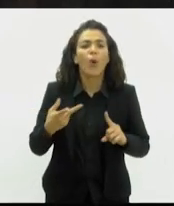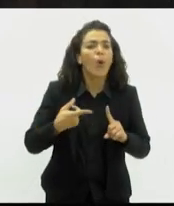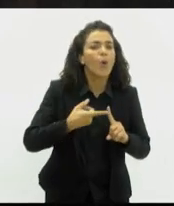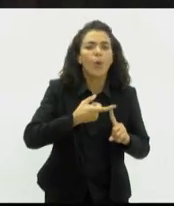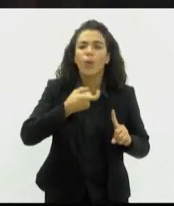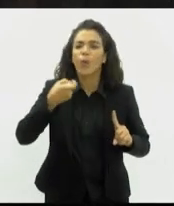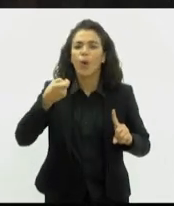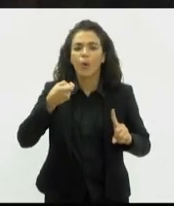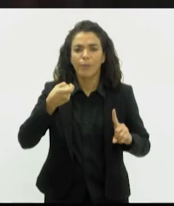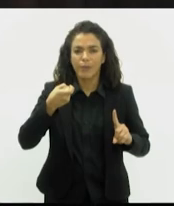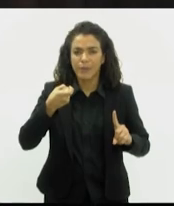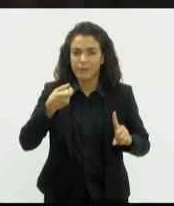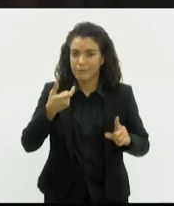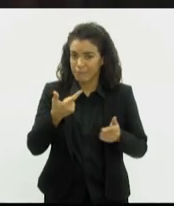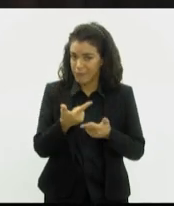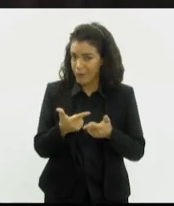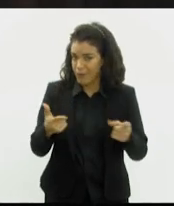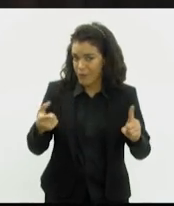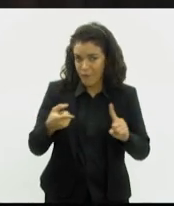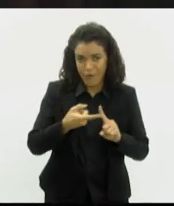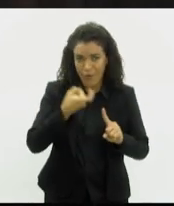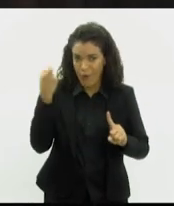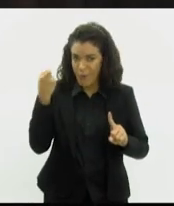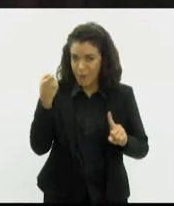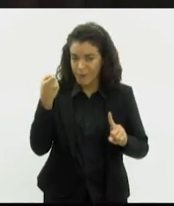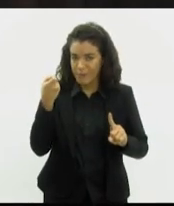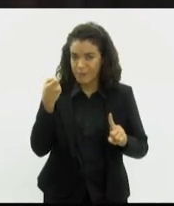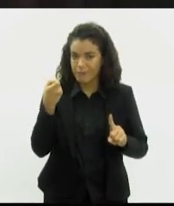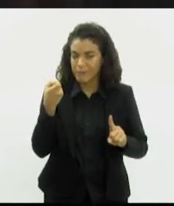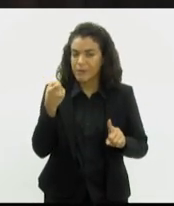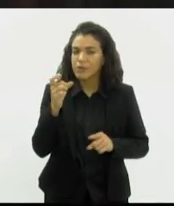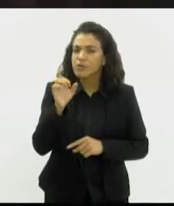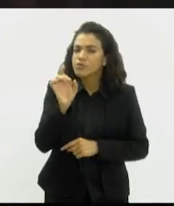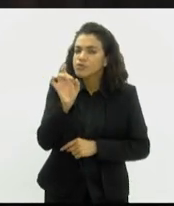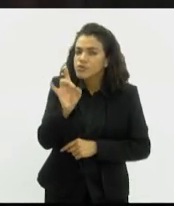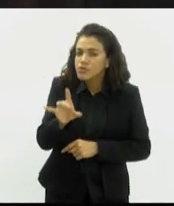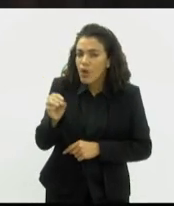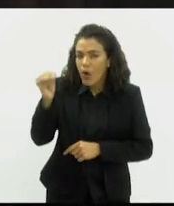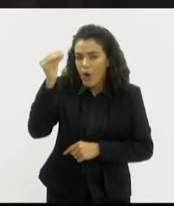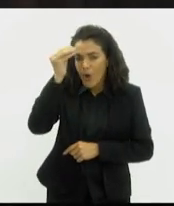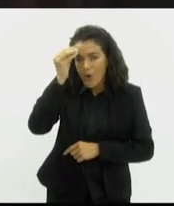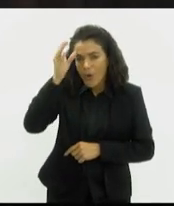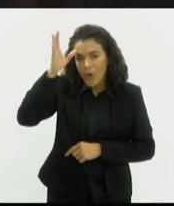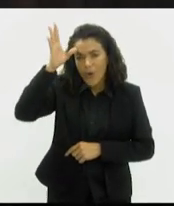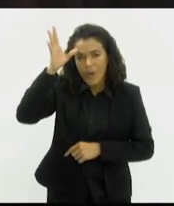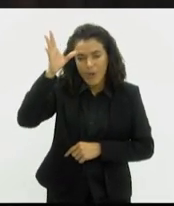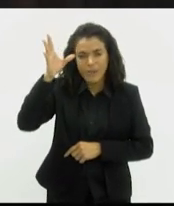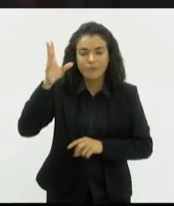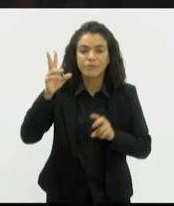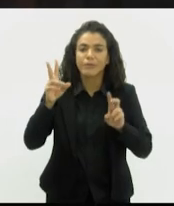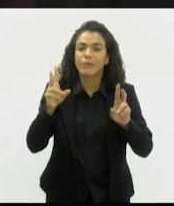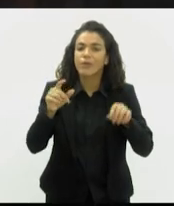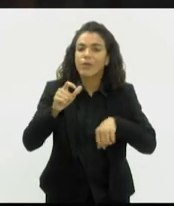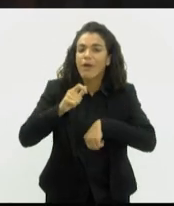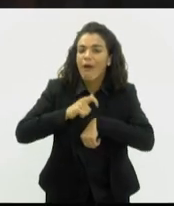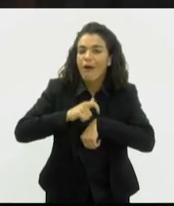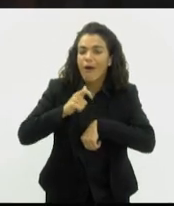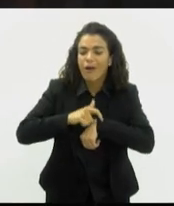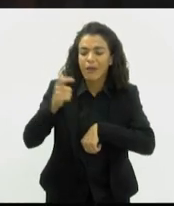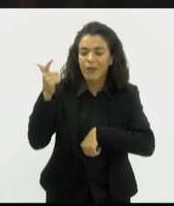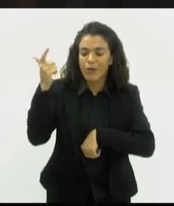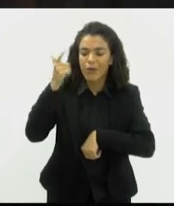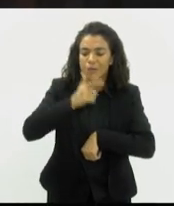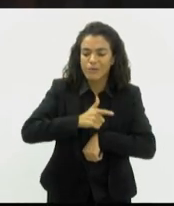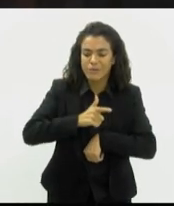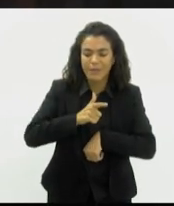Não houve golpe? Olha, você só tem conhecimento, claro, do golpe quando ele dá certo. Né? Quando